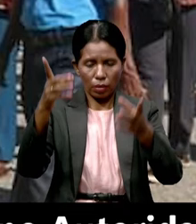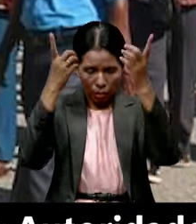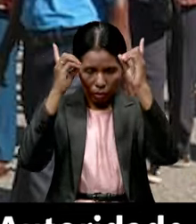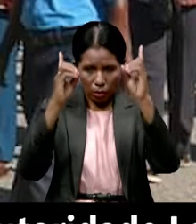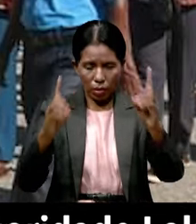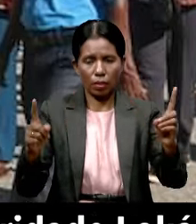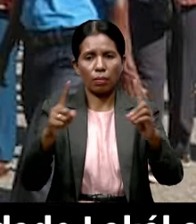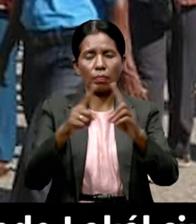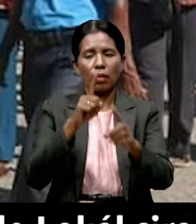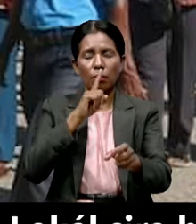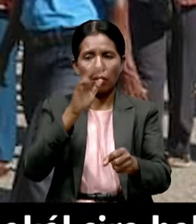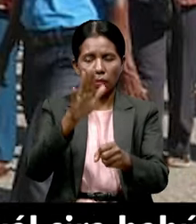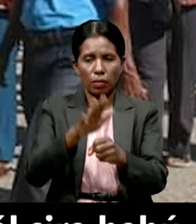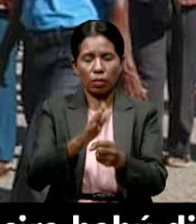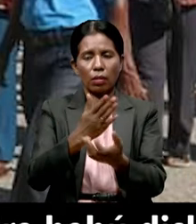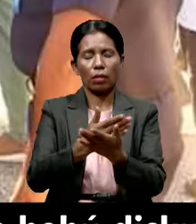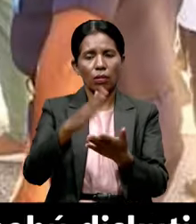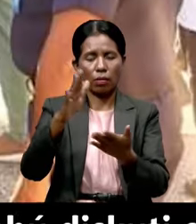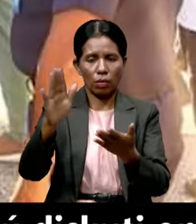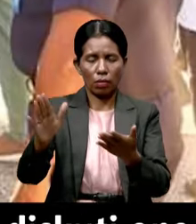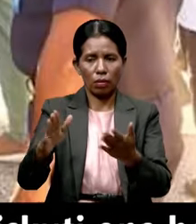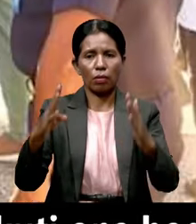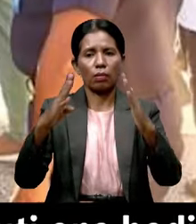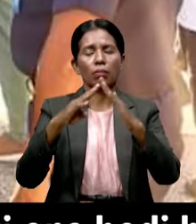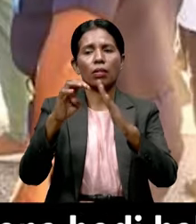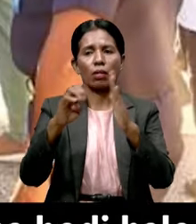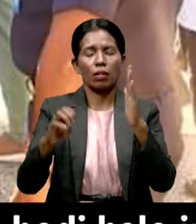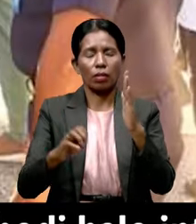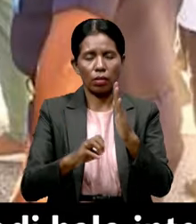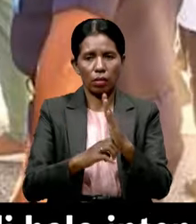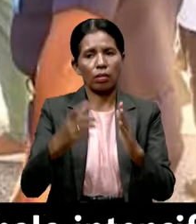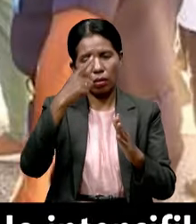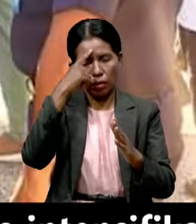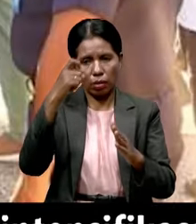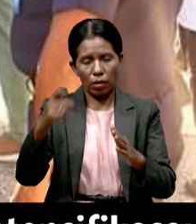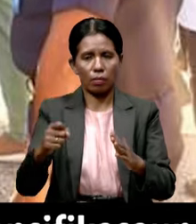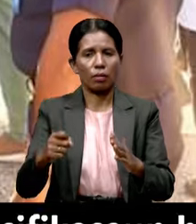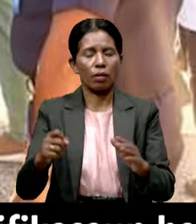ba promessa compra ou venda, uma estado e a área fulolo também